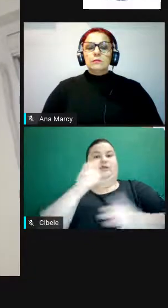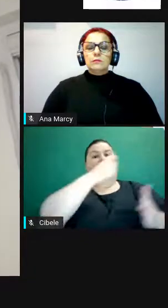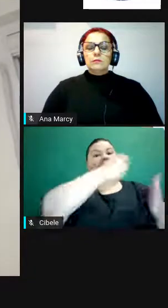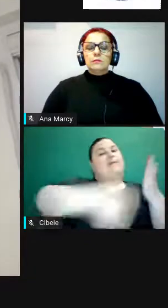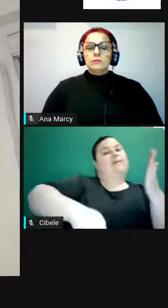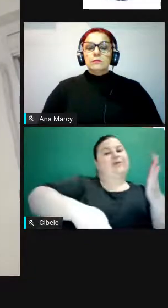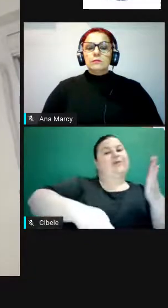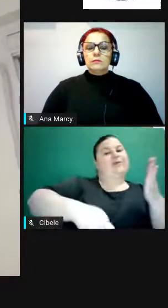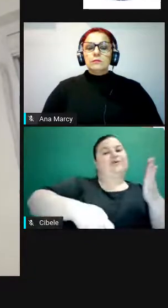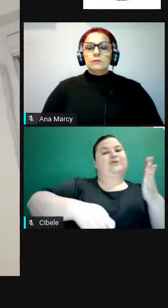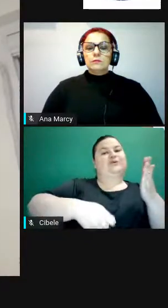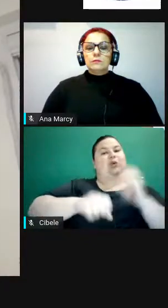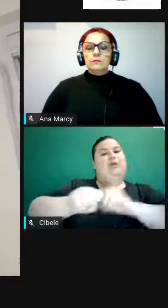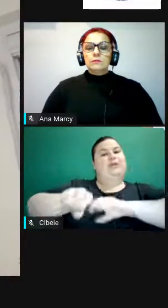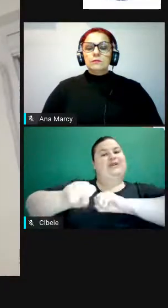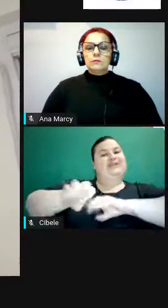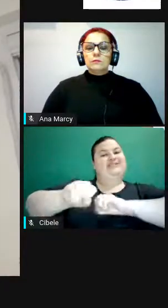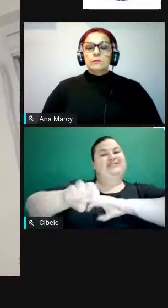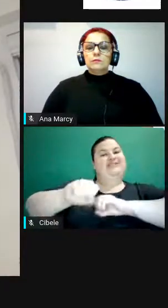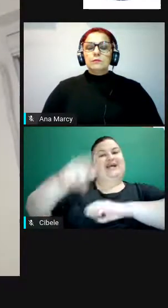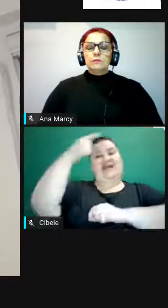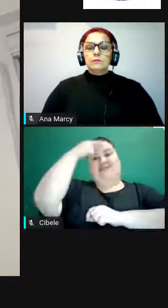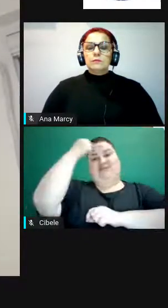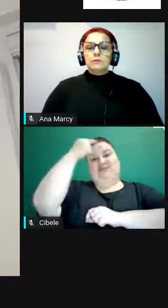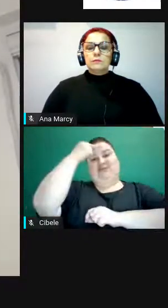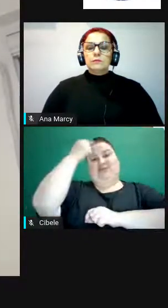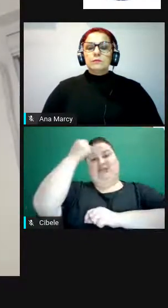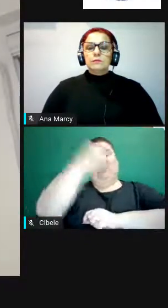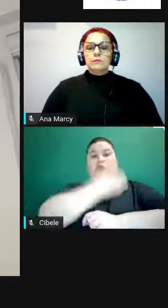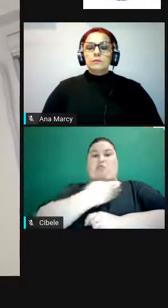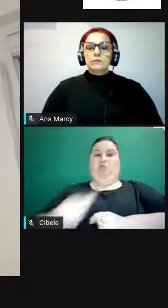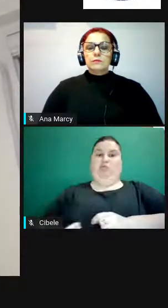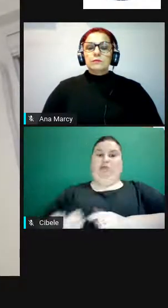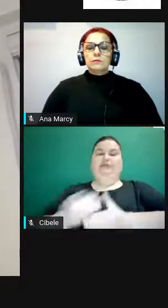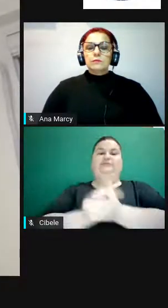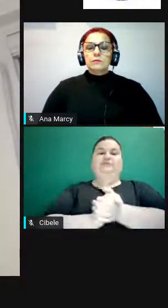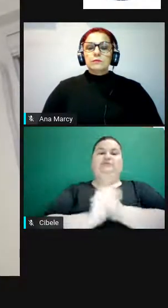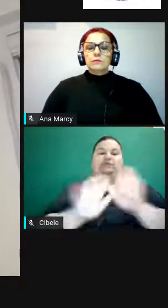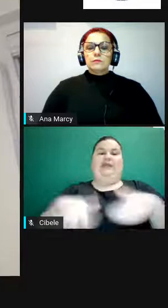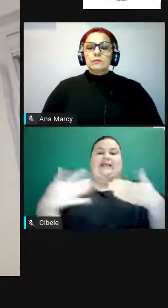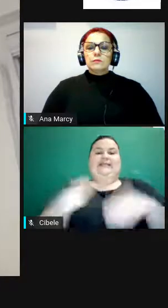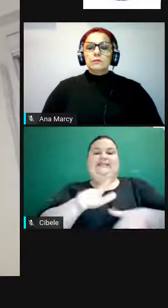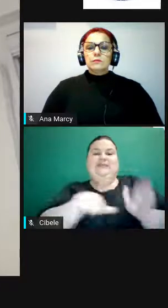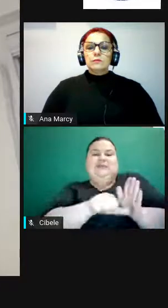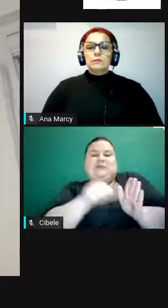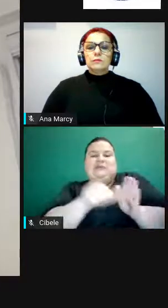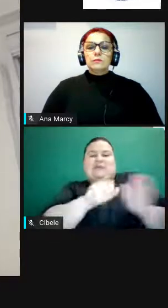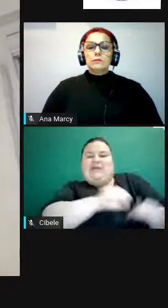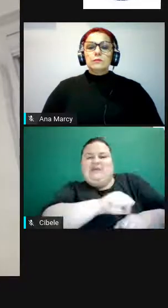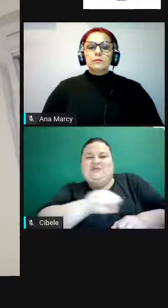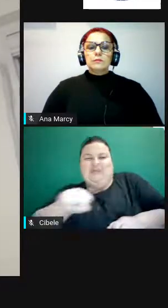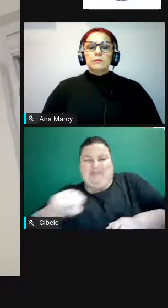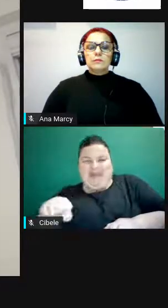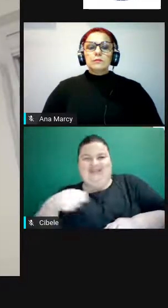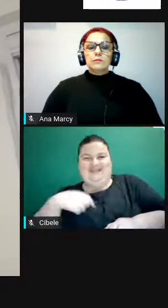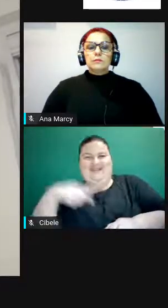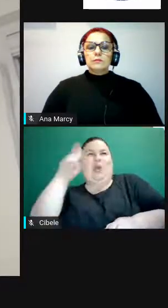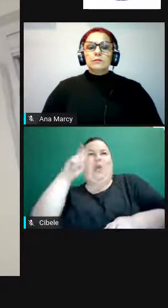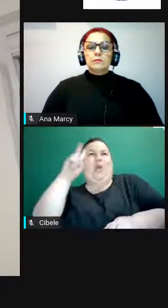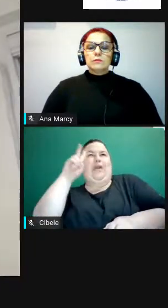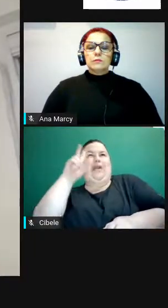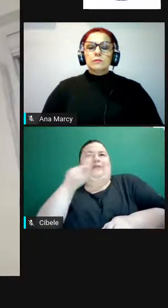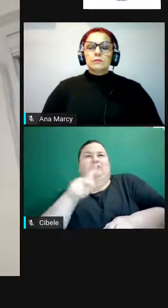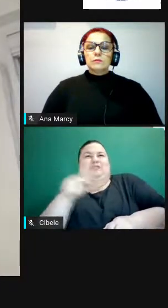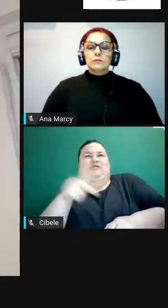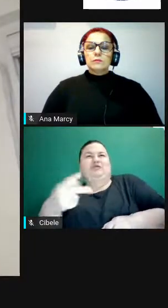em uma universidade pública então eu sempre me preparei para isso então desde o primeiro semestre da eu lembro se os professores diziam que a primeira coisa que eu